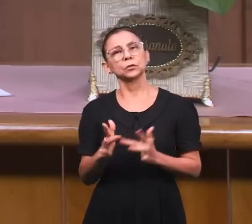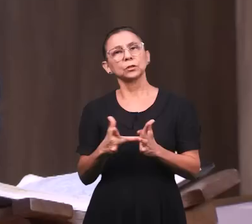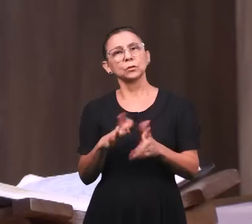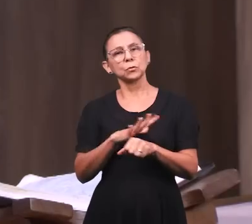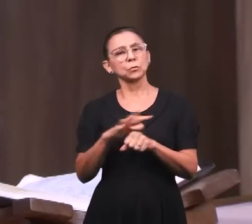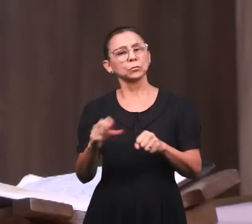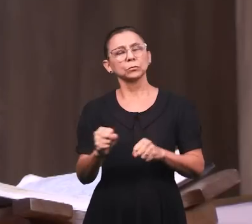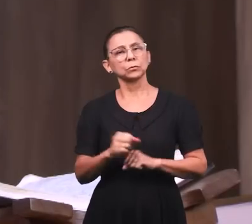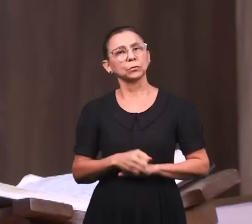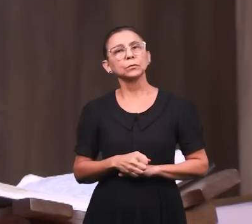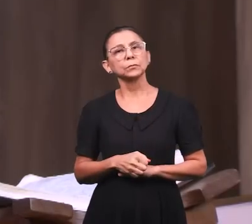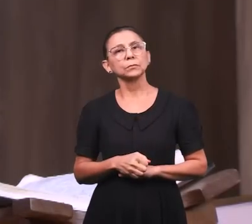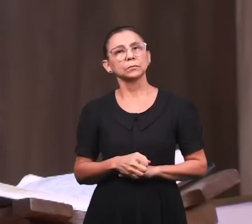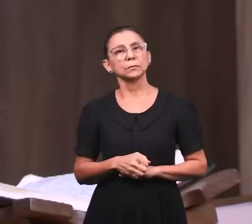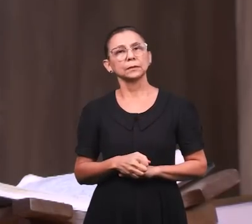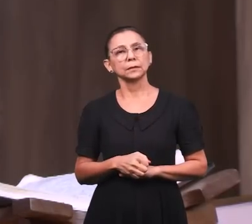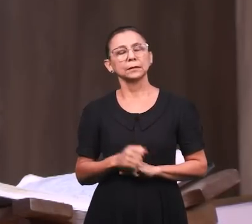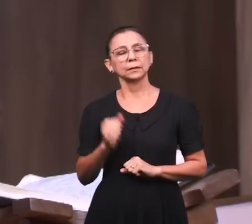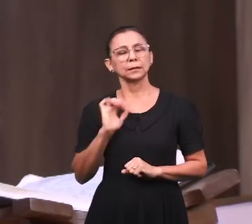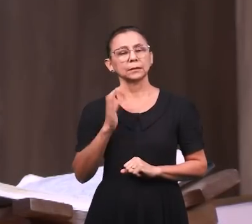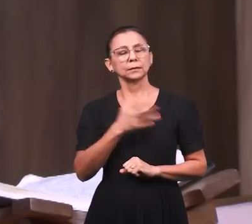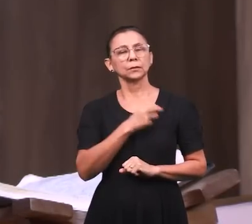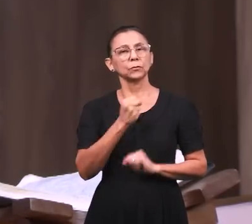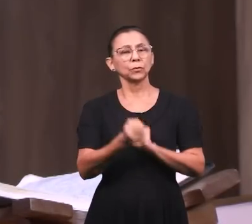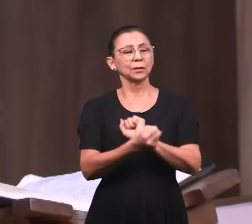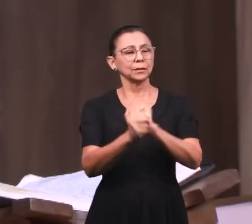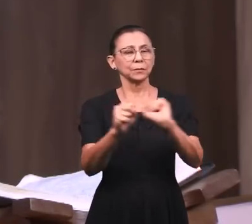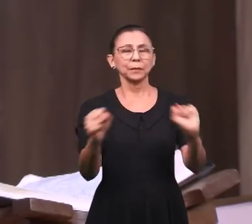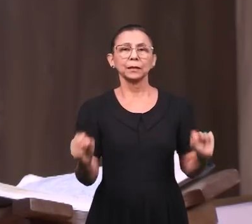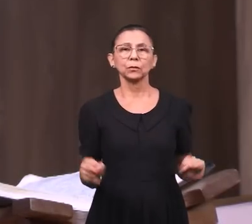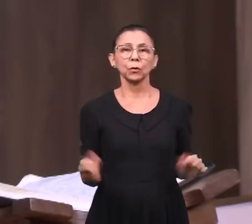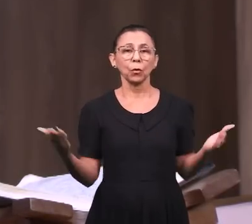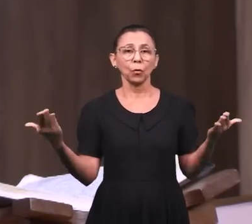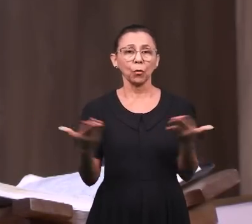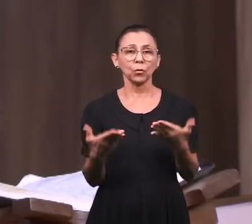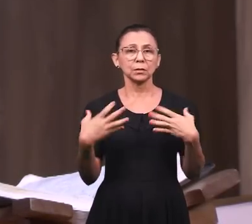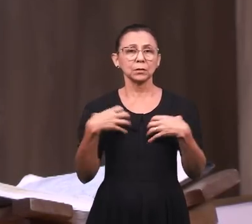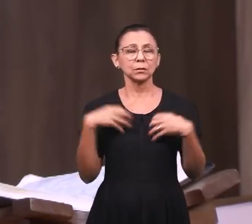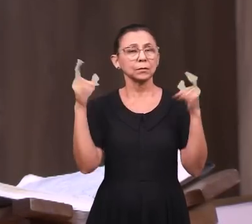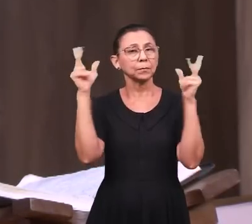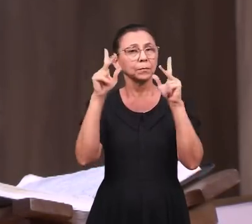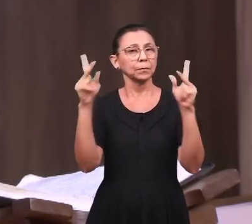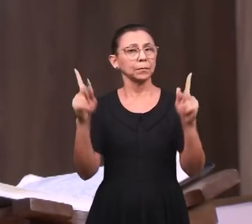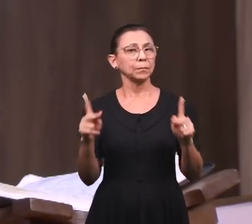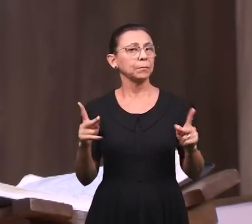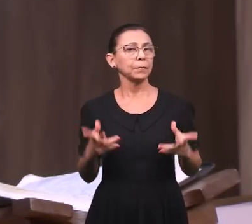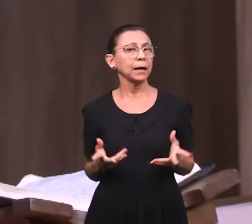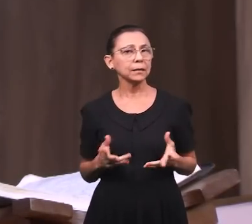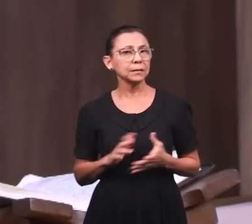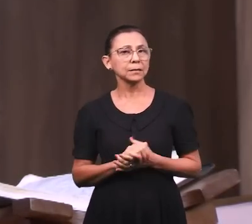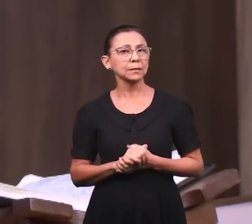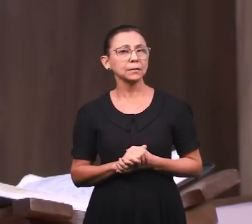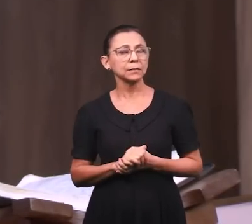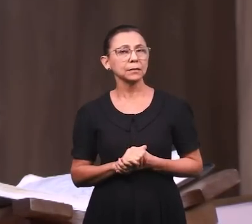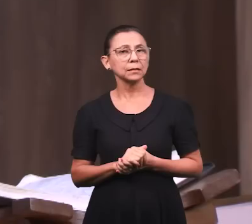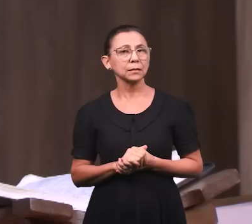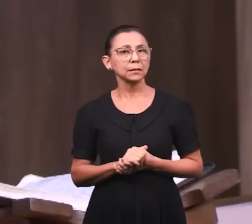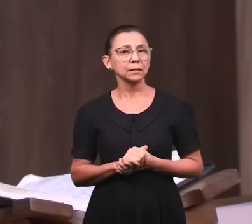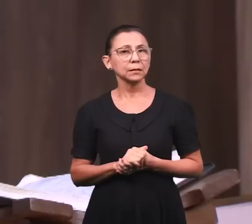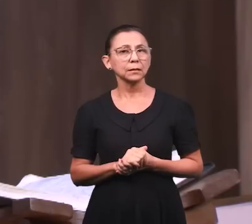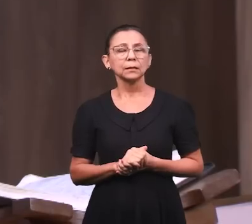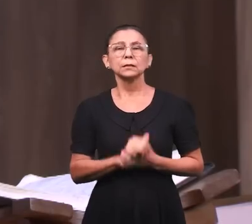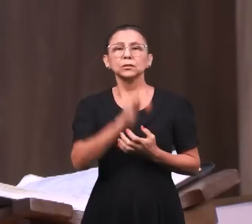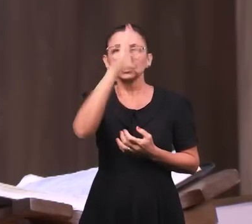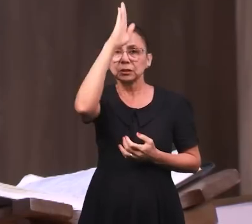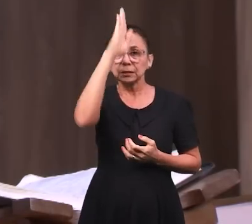Ele operou em favor das nossas vidas, Ele concedeu uma bênção de paz, de tranquilidade, de graça que só Ele pode